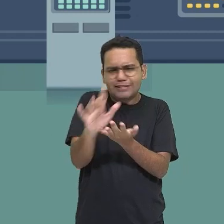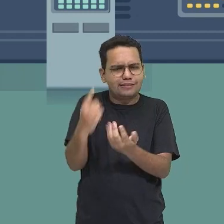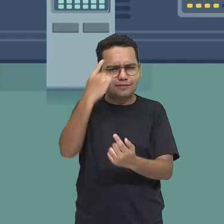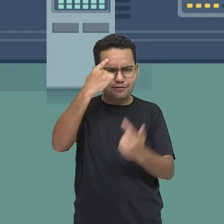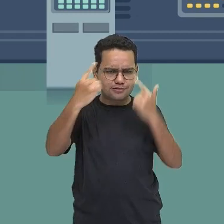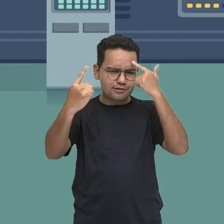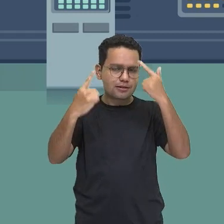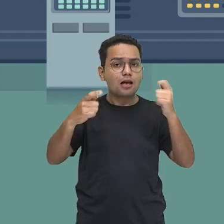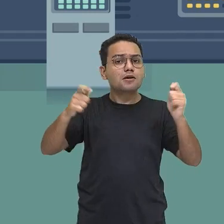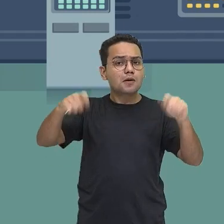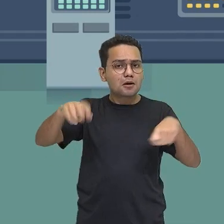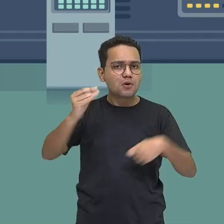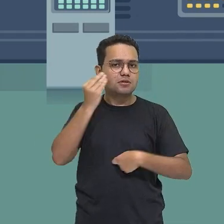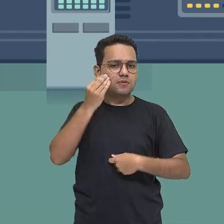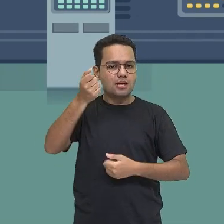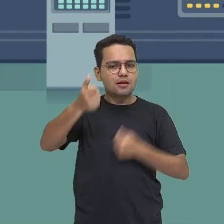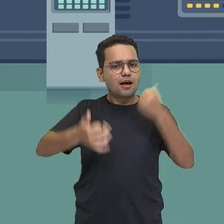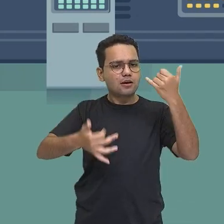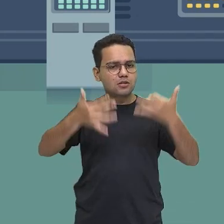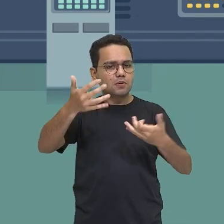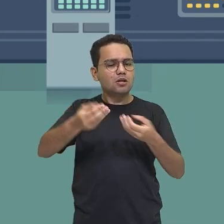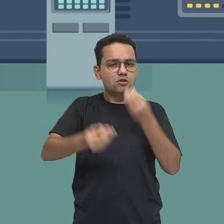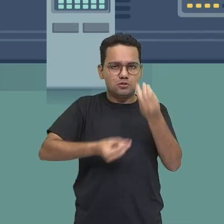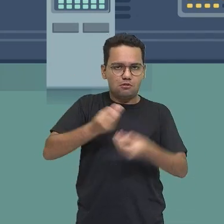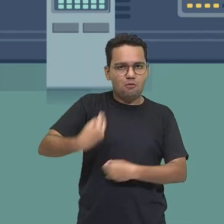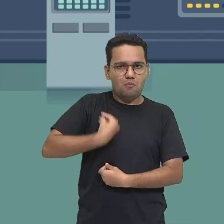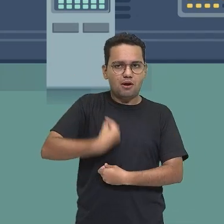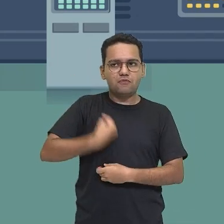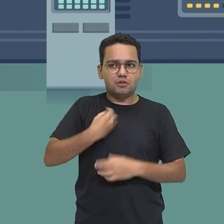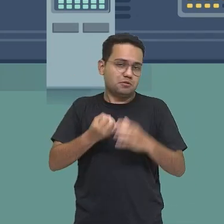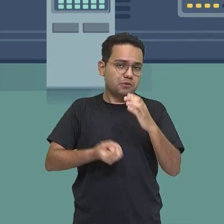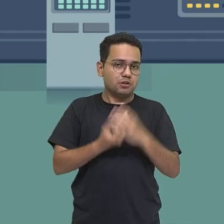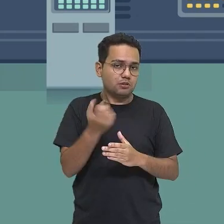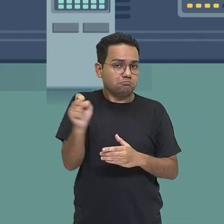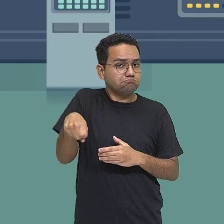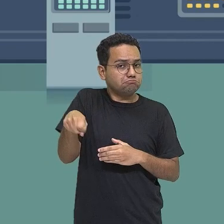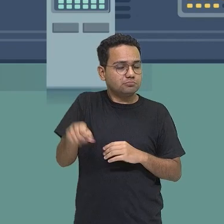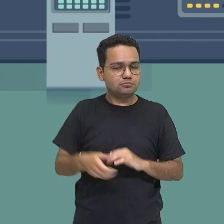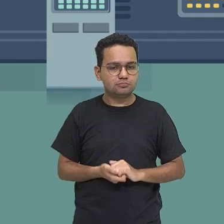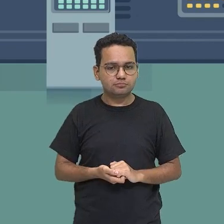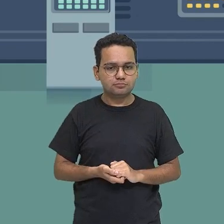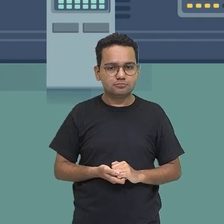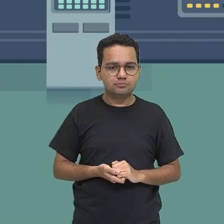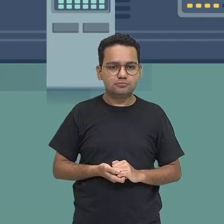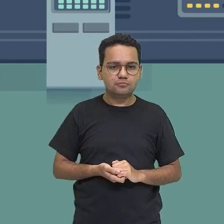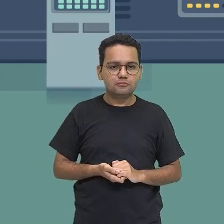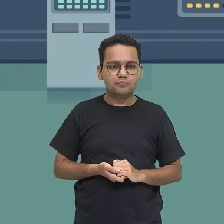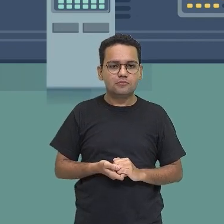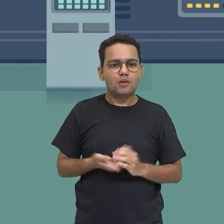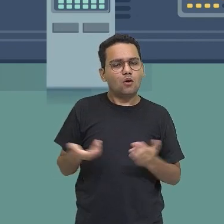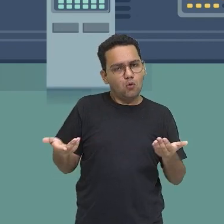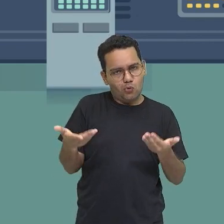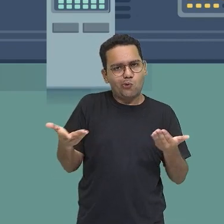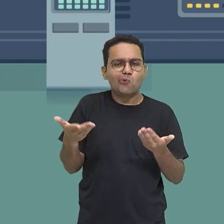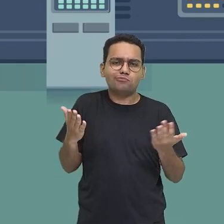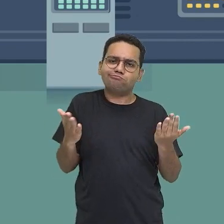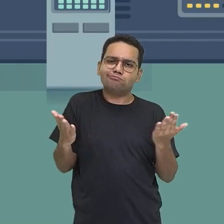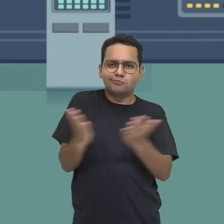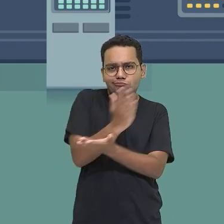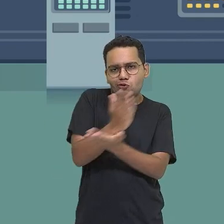que tentam explicar como a vida surgiu. E nós abordaremos algumas das